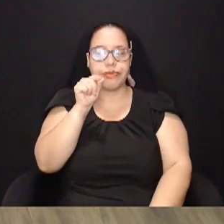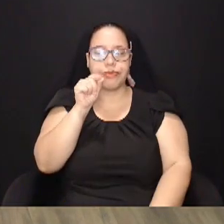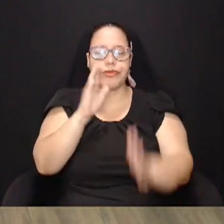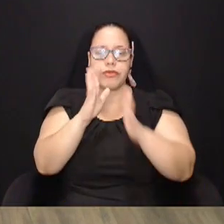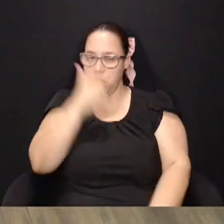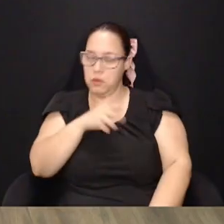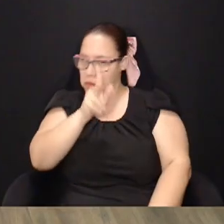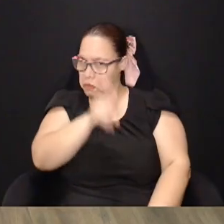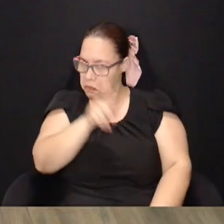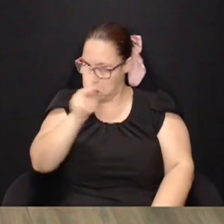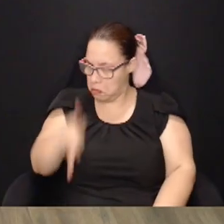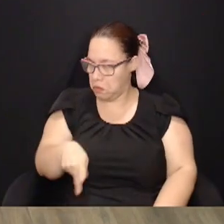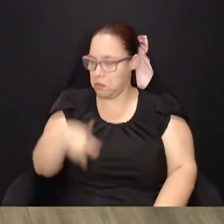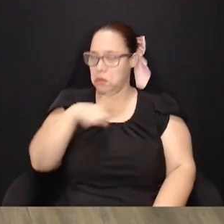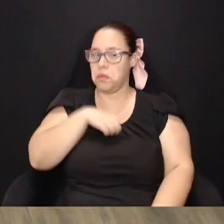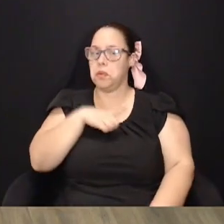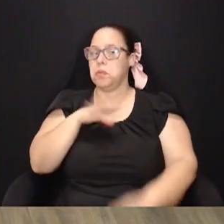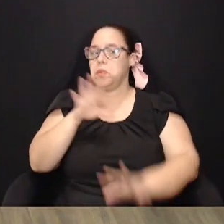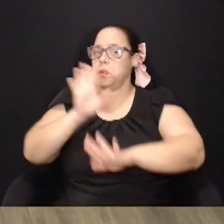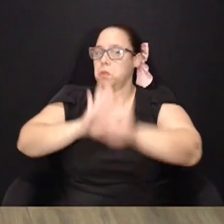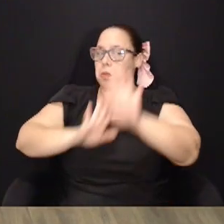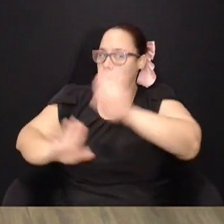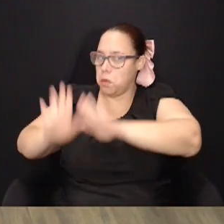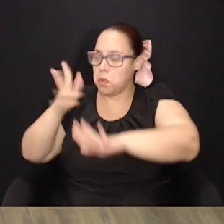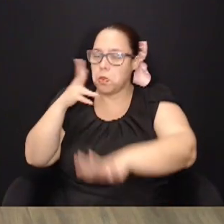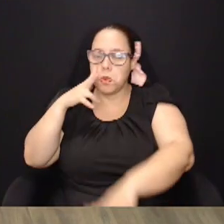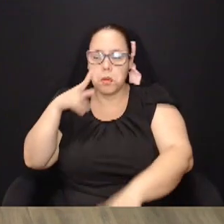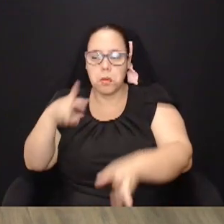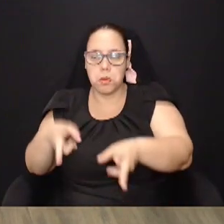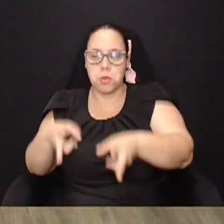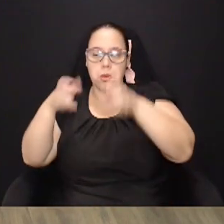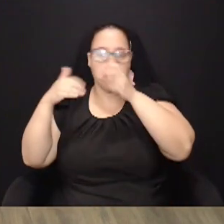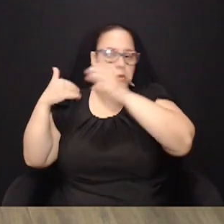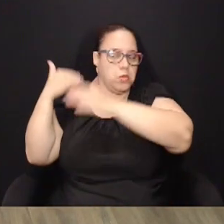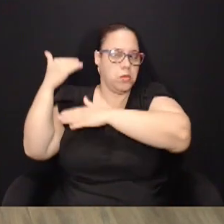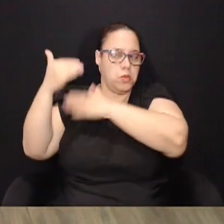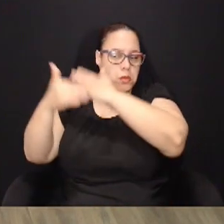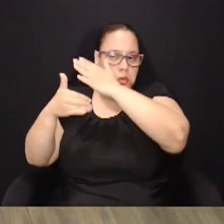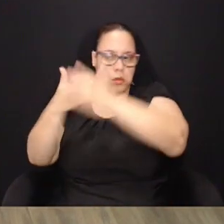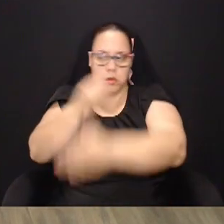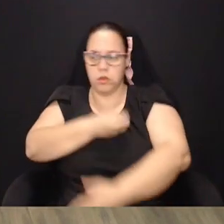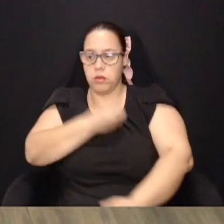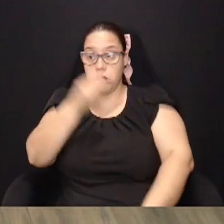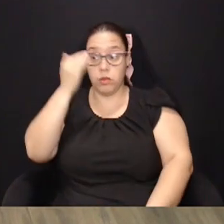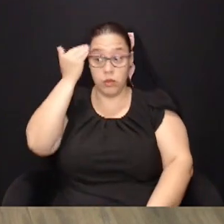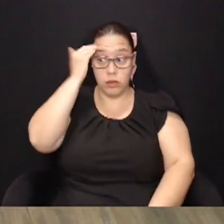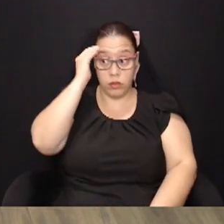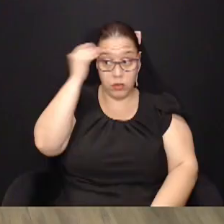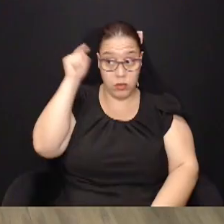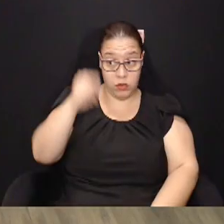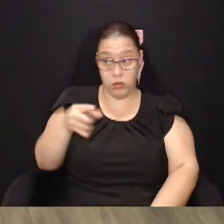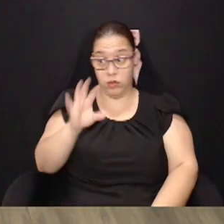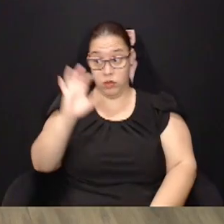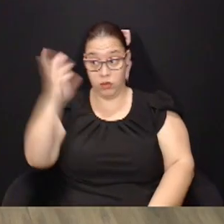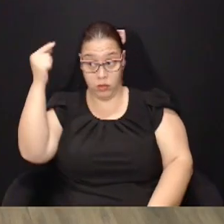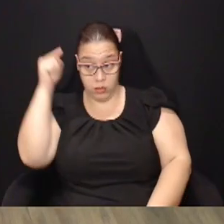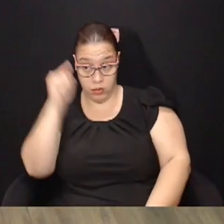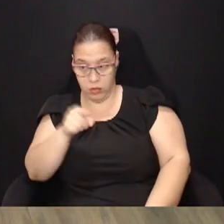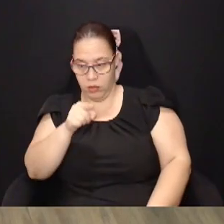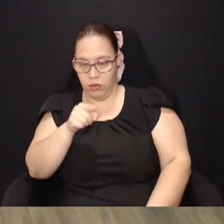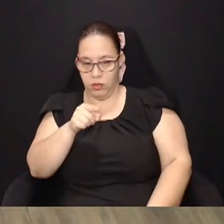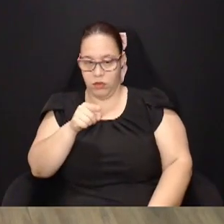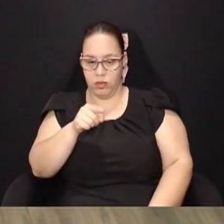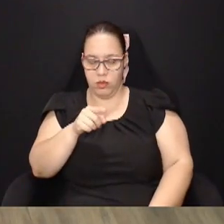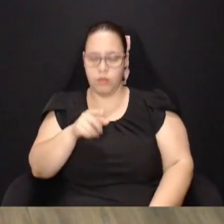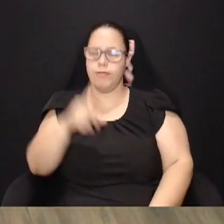professor tem este cuidado, este olhar que ao longo da vida você foi entendendo aquilo que tinha acontecido com você e você